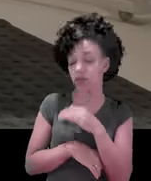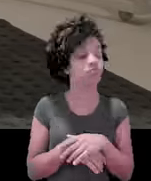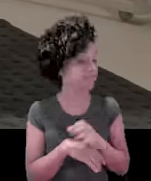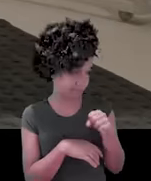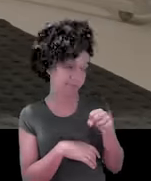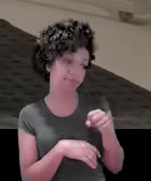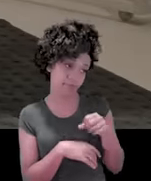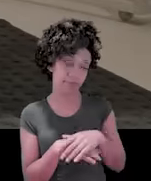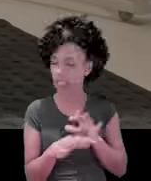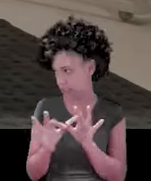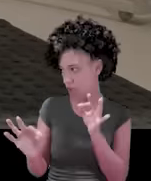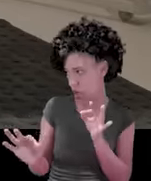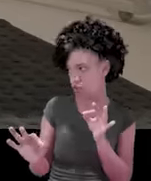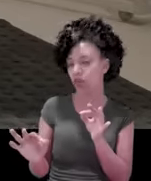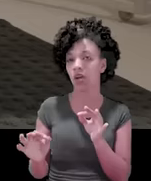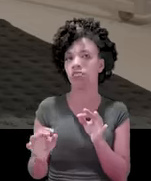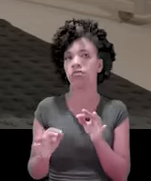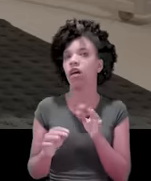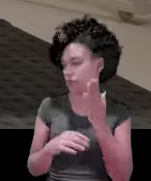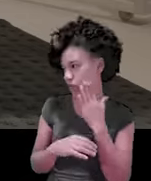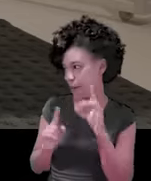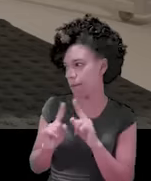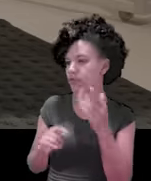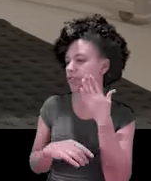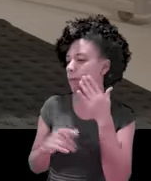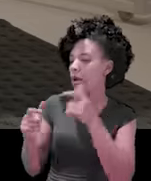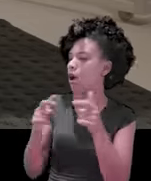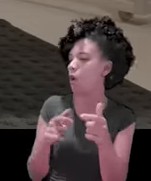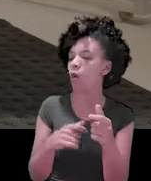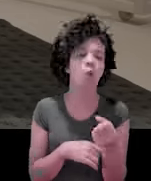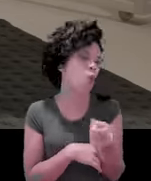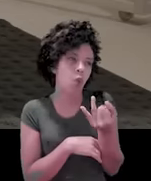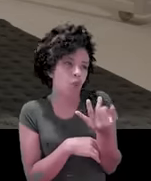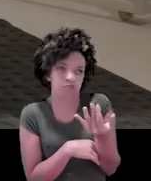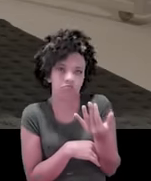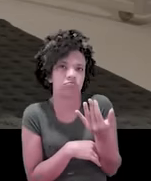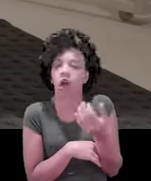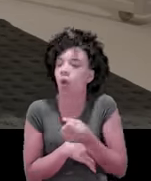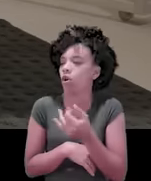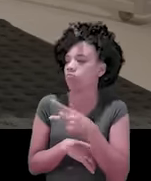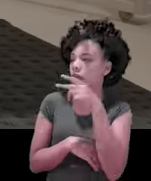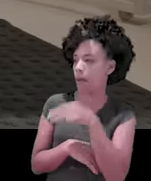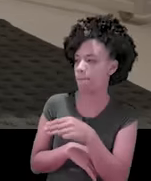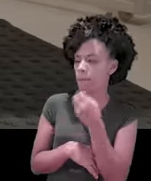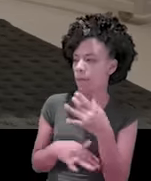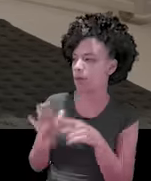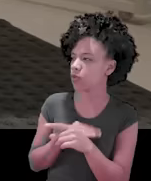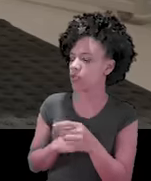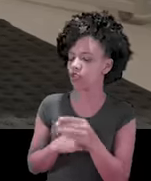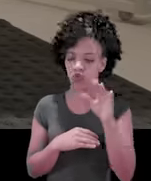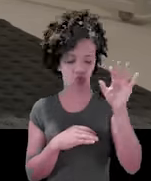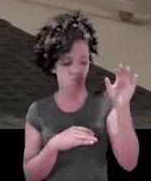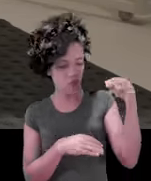sabia que você tava aonde eu sei que tava longe vai ser sabia que era para que lado Quantos quilômetros é uma boa pergunta quantos quilômetros você estava